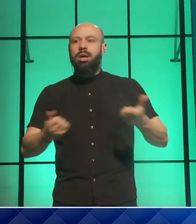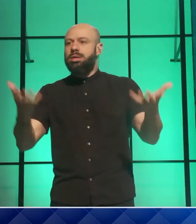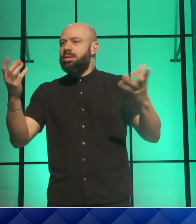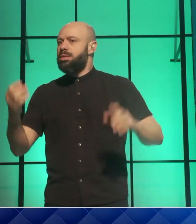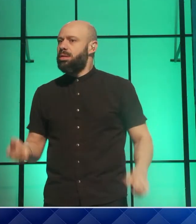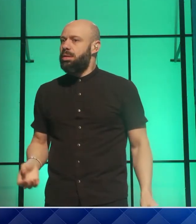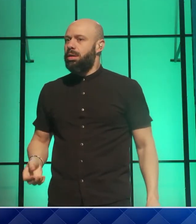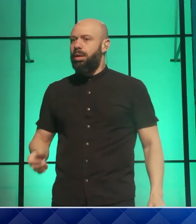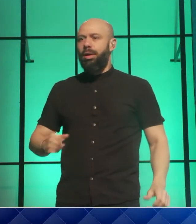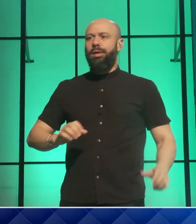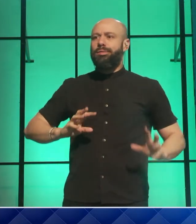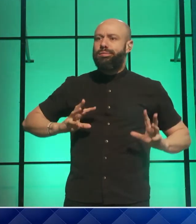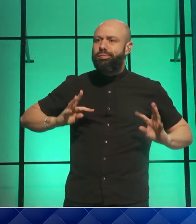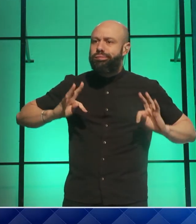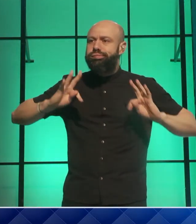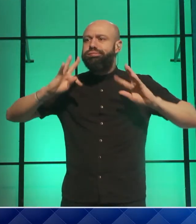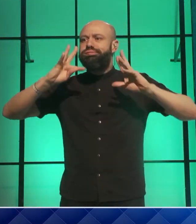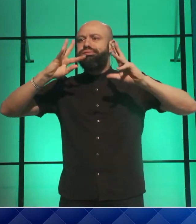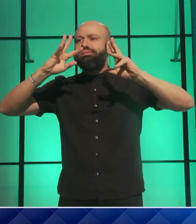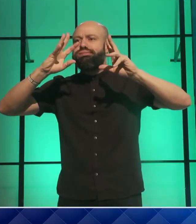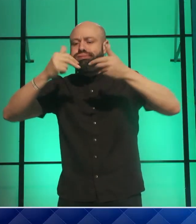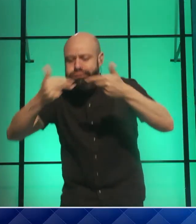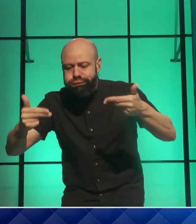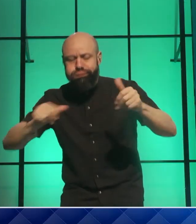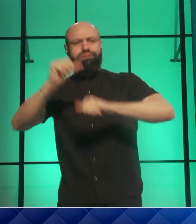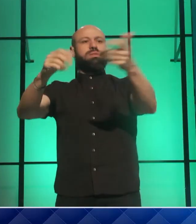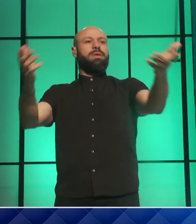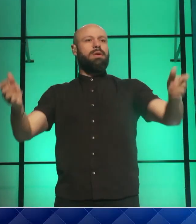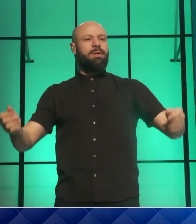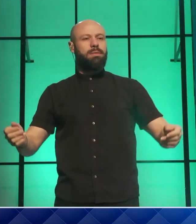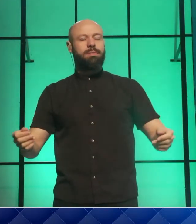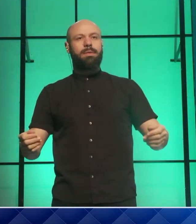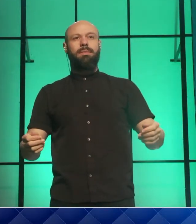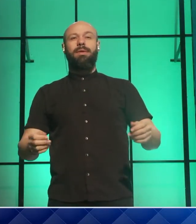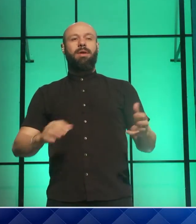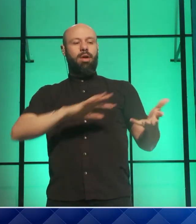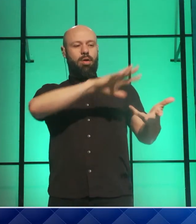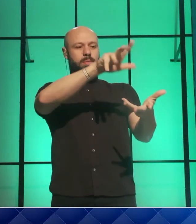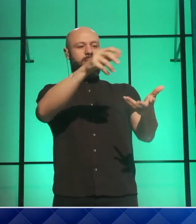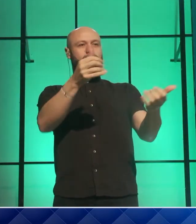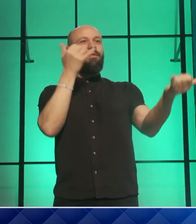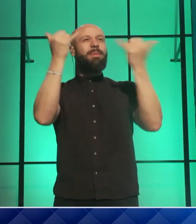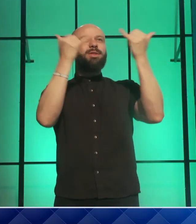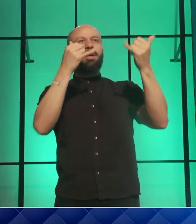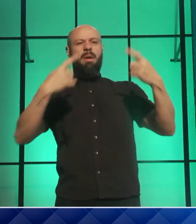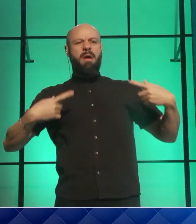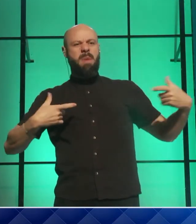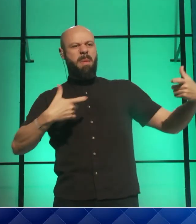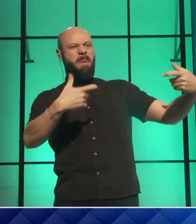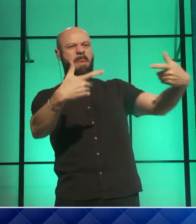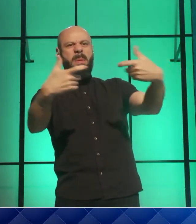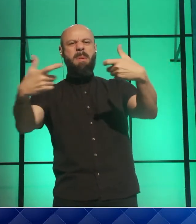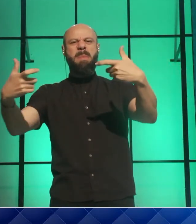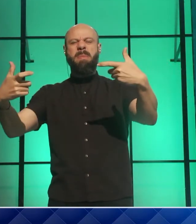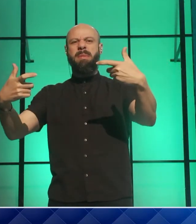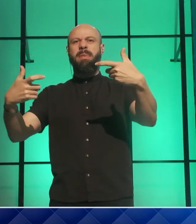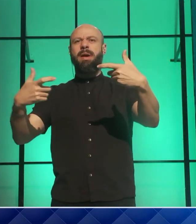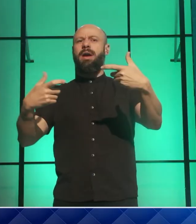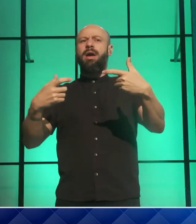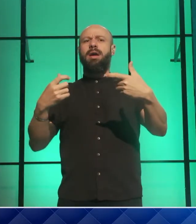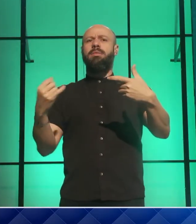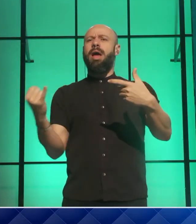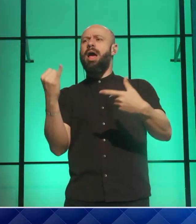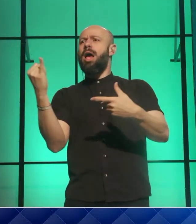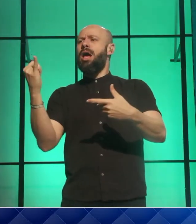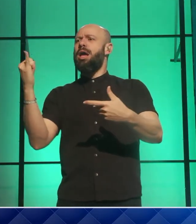Como lidar? Você olha as notícias do mundo, você ouve as notícias de guerra, você ouve as notícias de taxação,